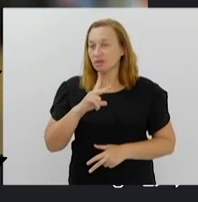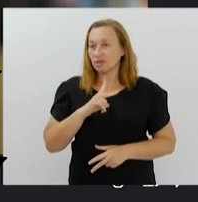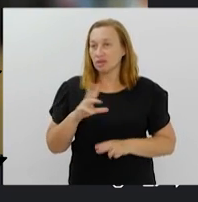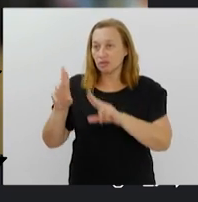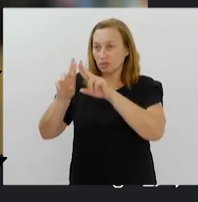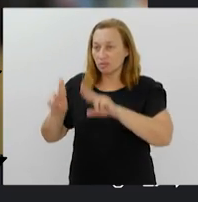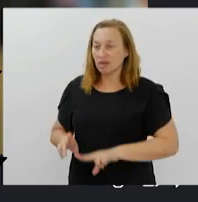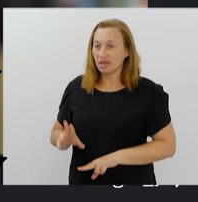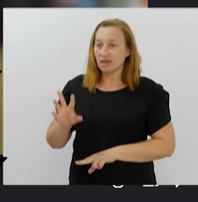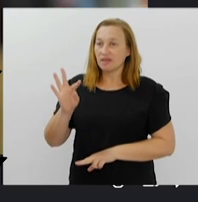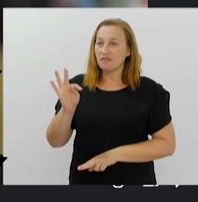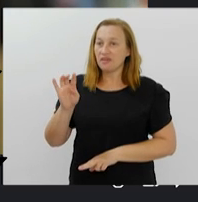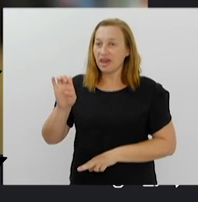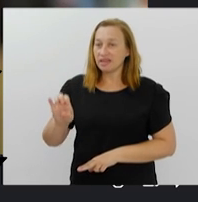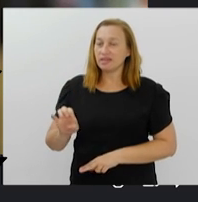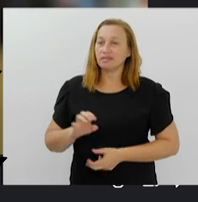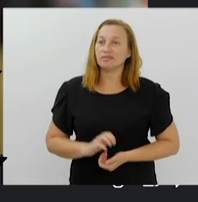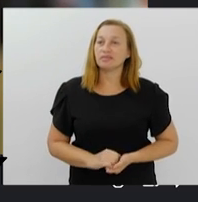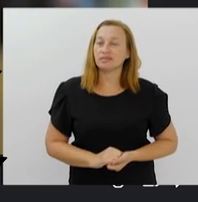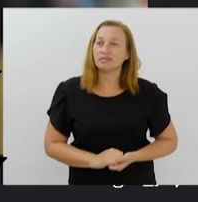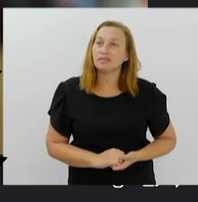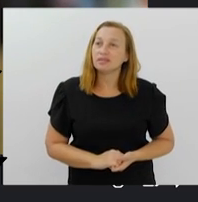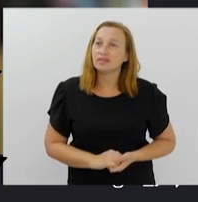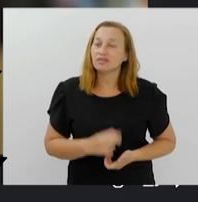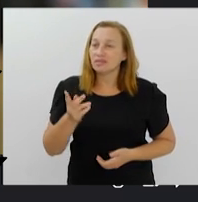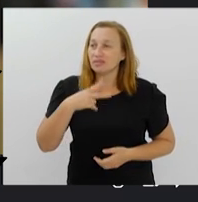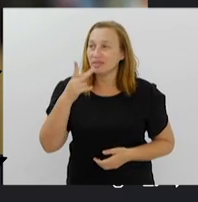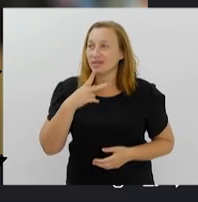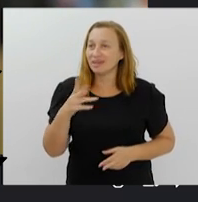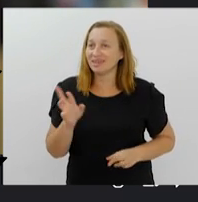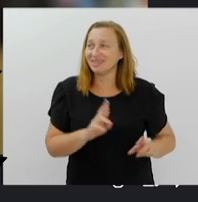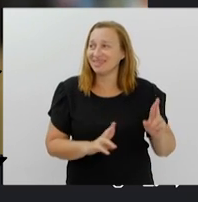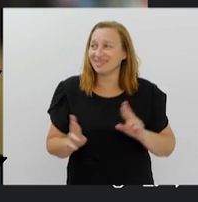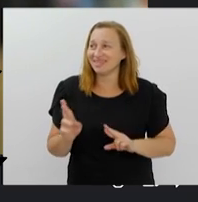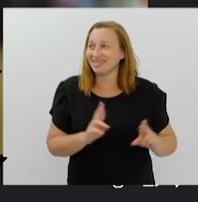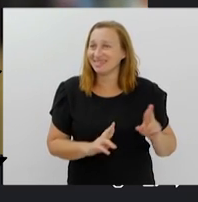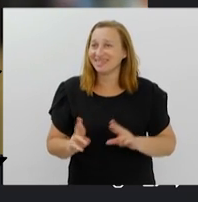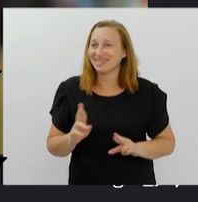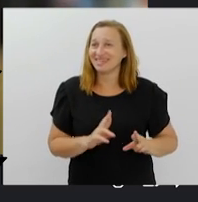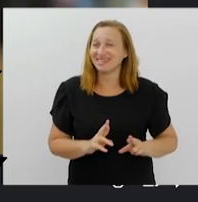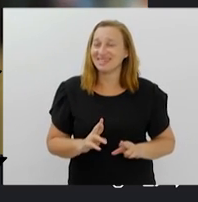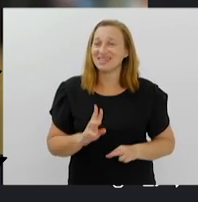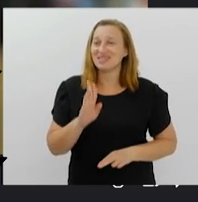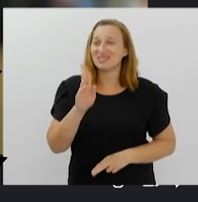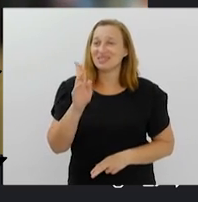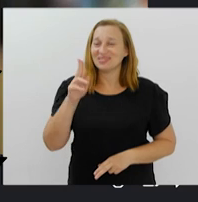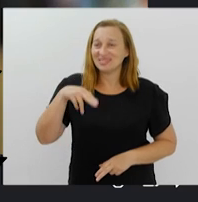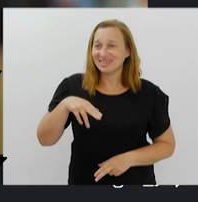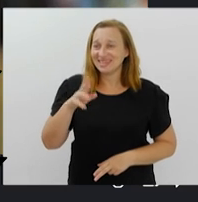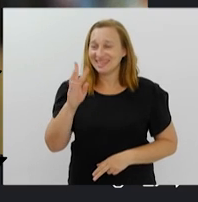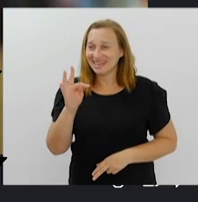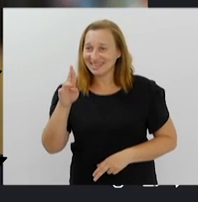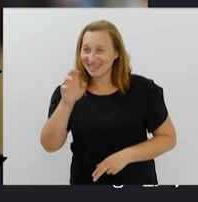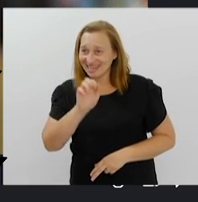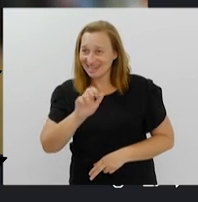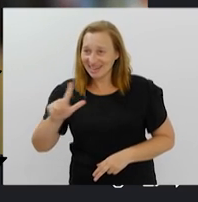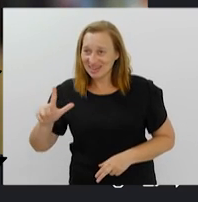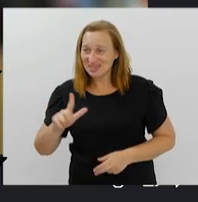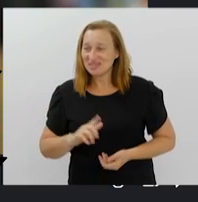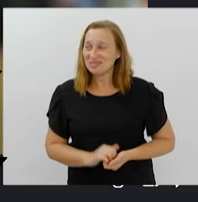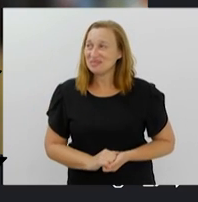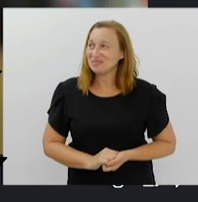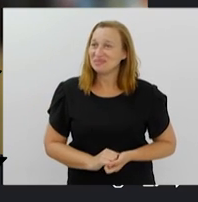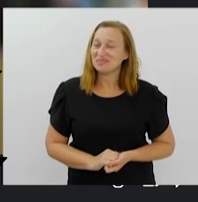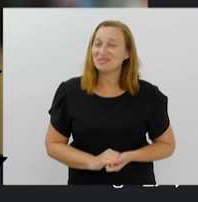feeg a questão que foi mencionada relativa aos cancelamentos unilaterais né o que eu disse e gostaria de